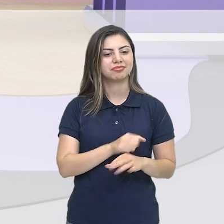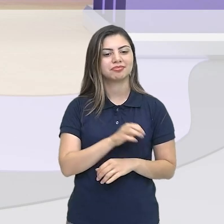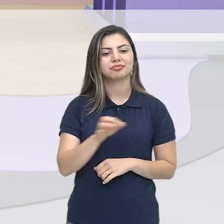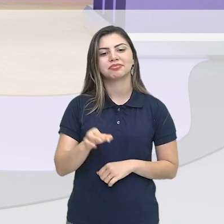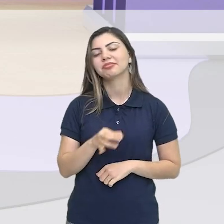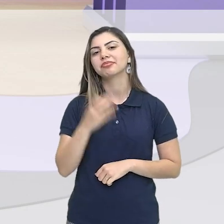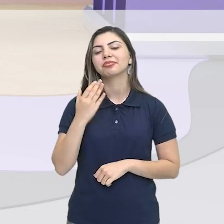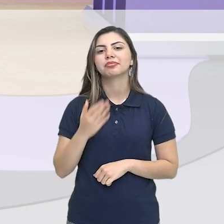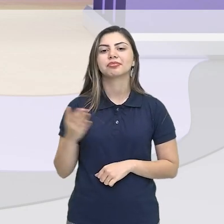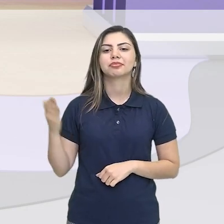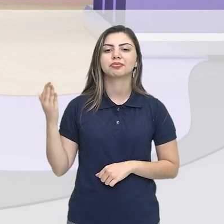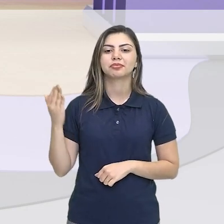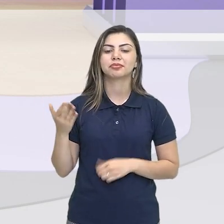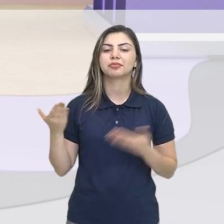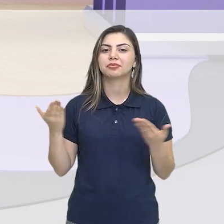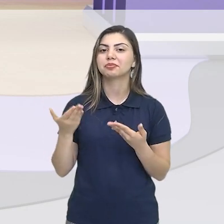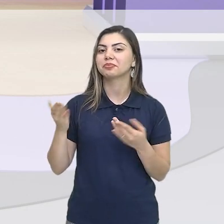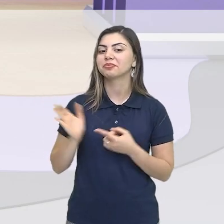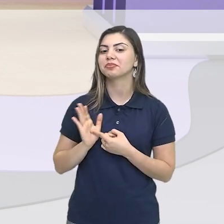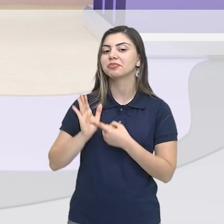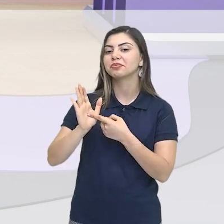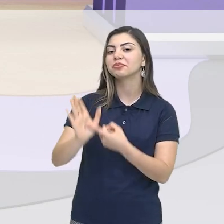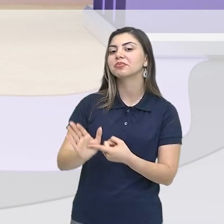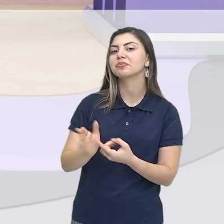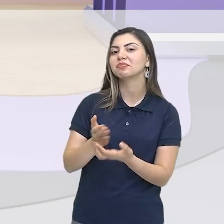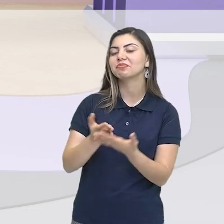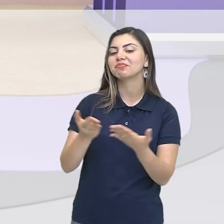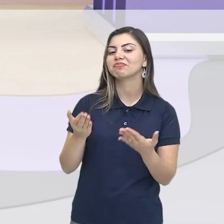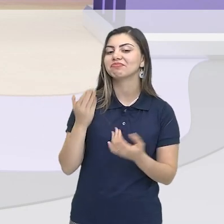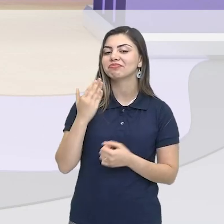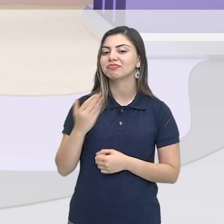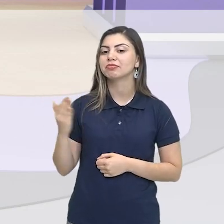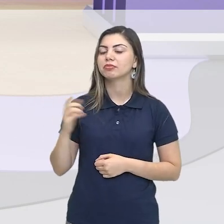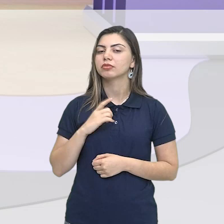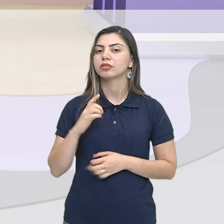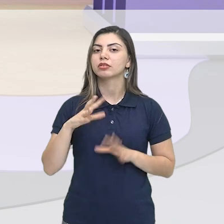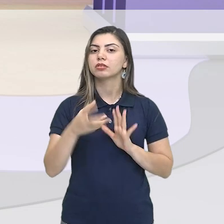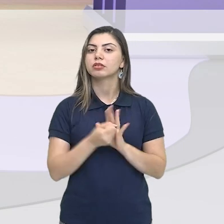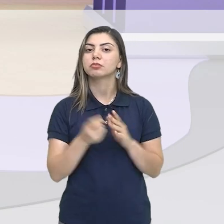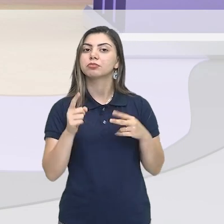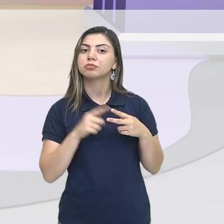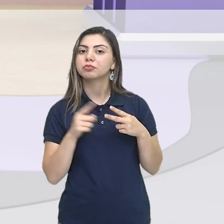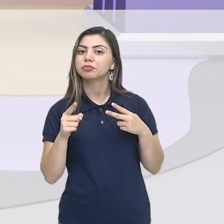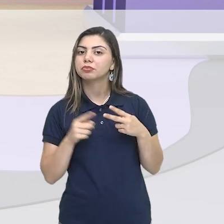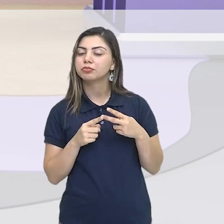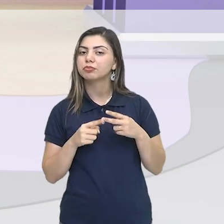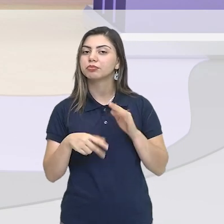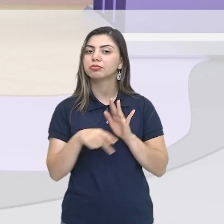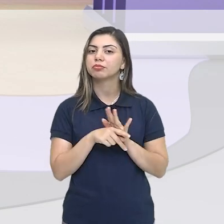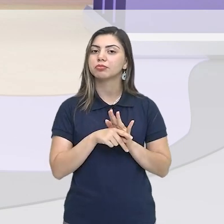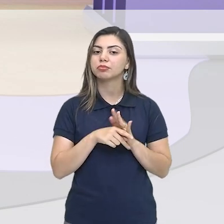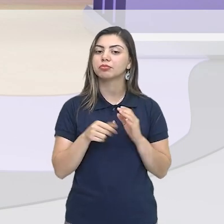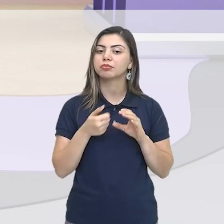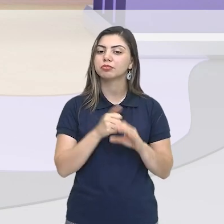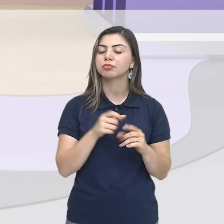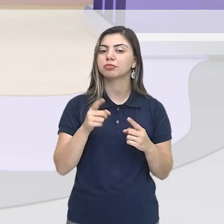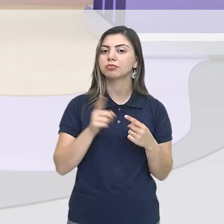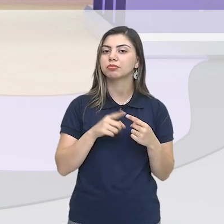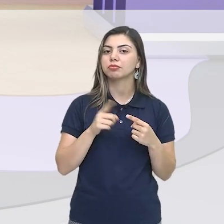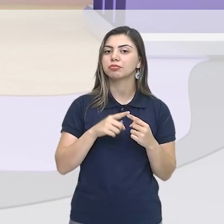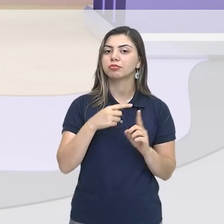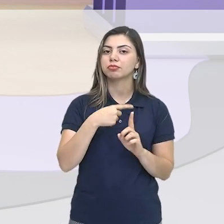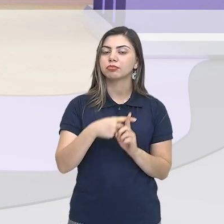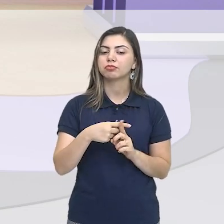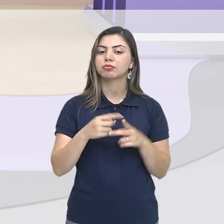cristianismo. Temos então, trouxemos para vocês então dois símbolos, né, do cristianismo, a cruz e agora